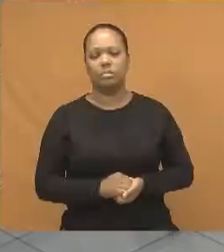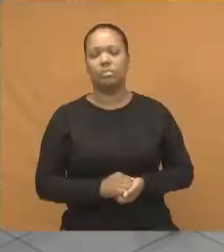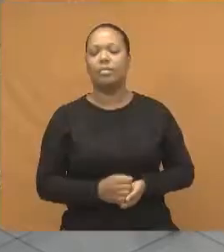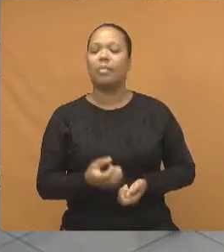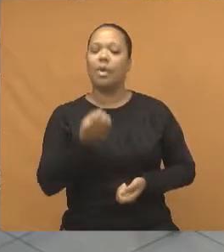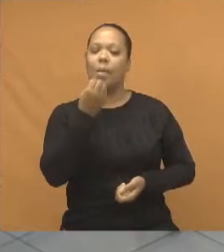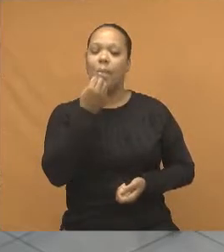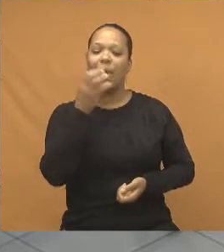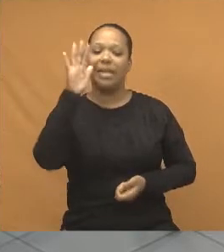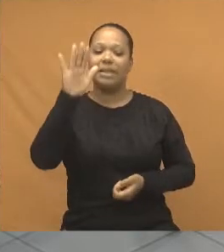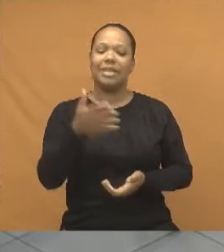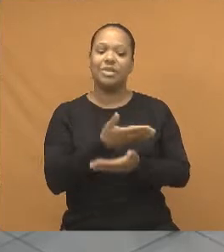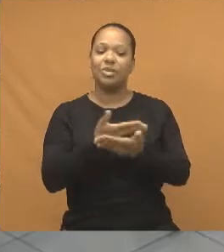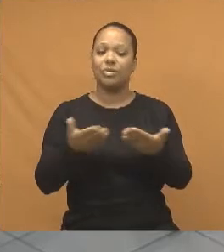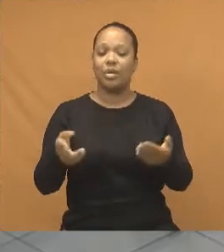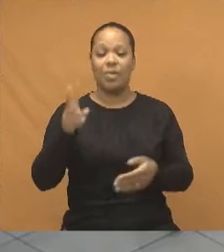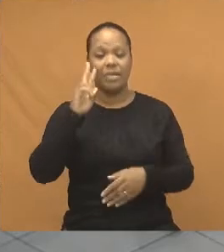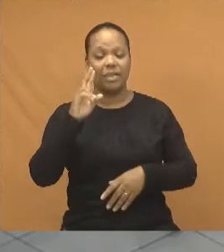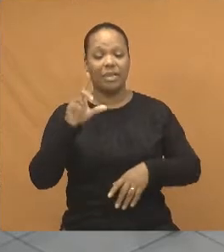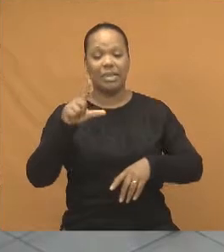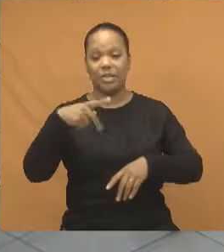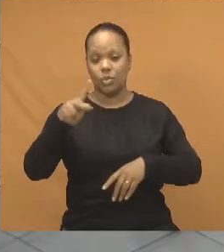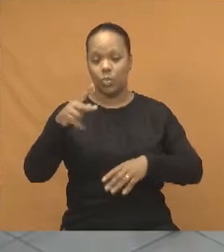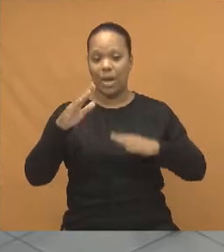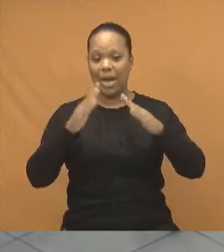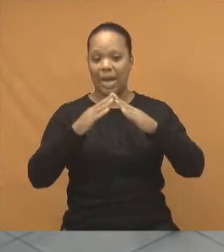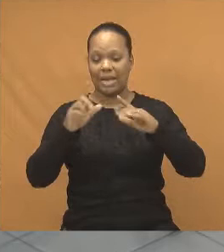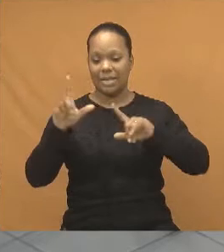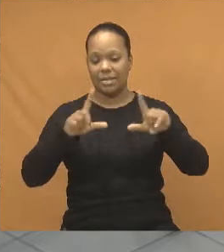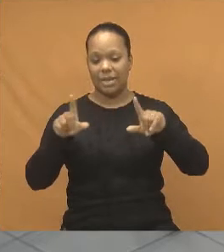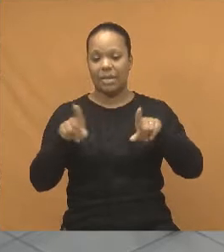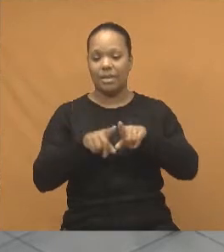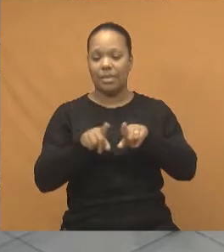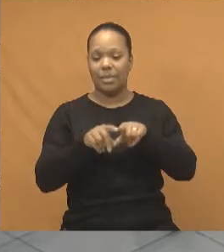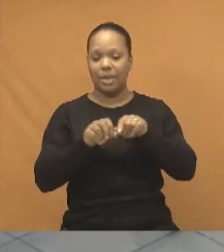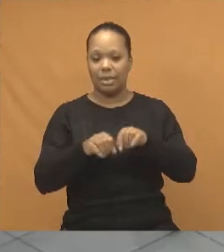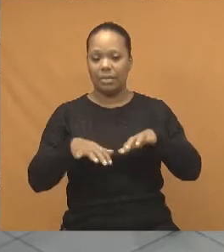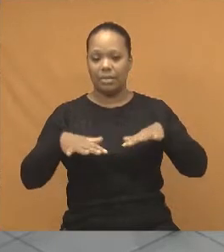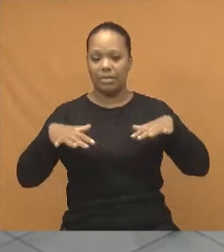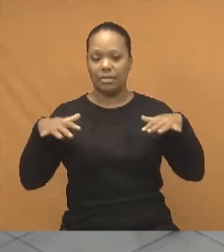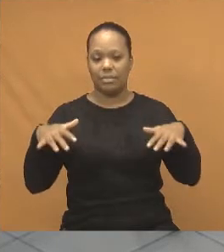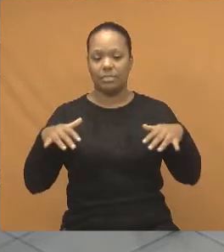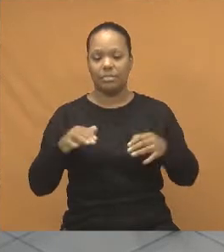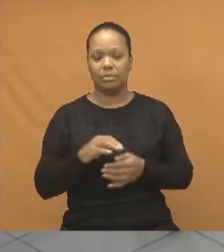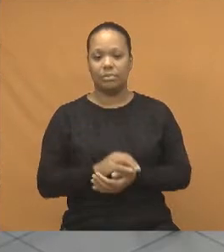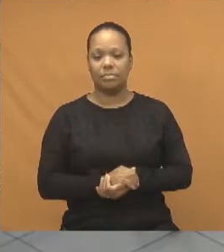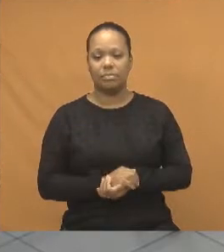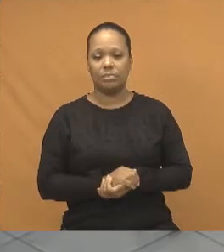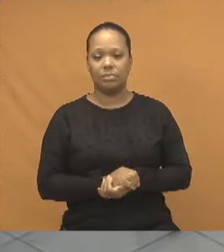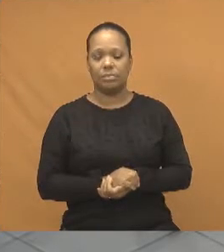Boa tarde a todos, quem está assistindo em casa, pessoal que está aqui também no plenário.